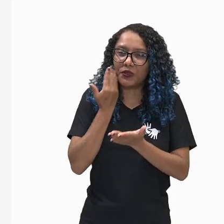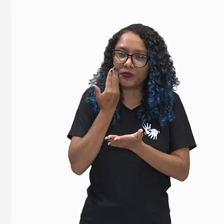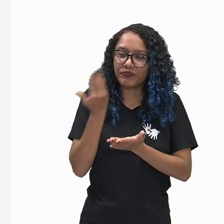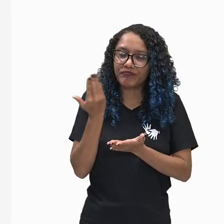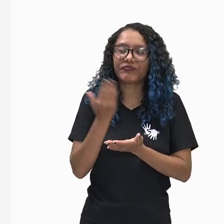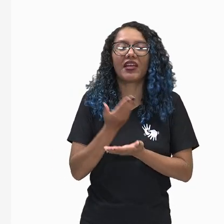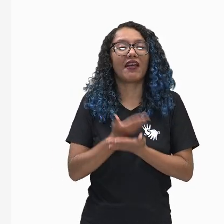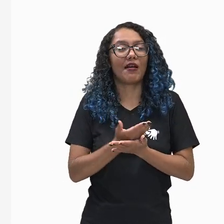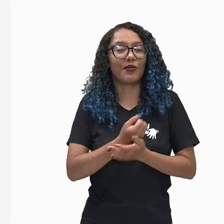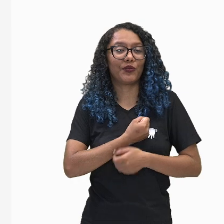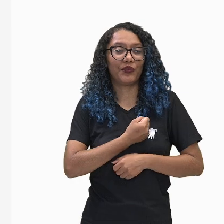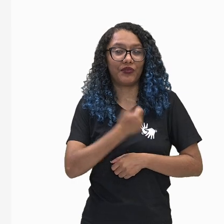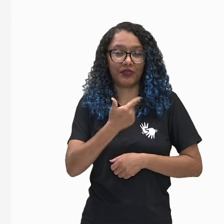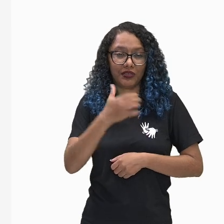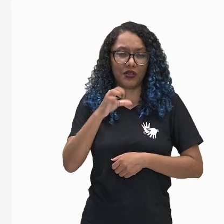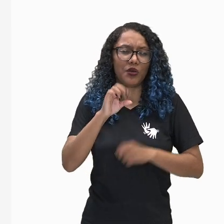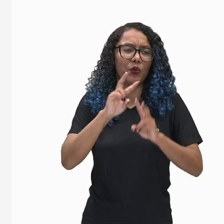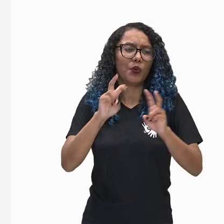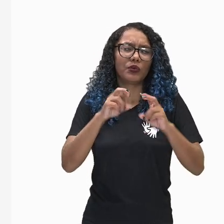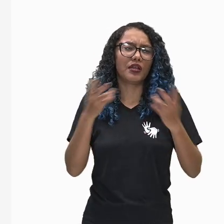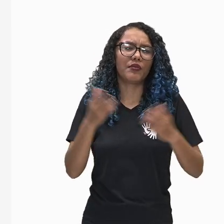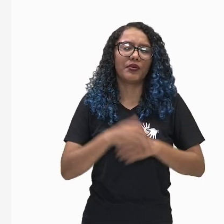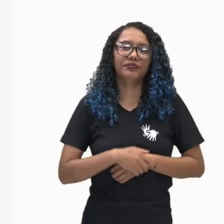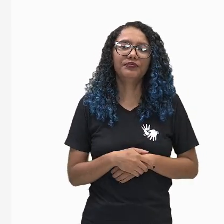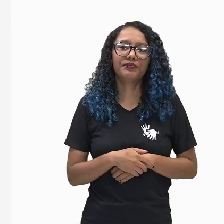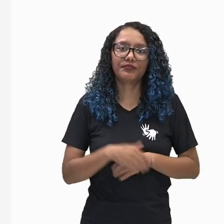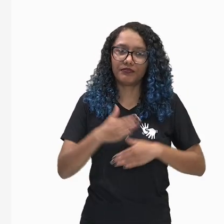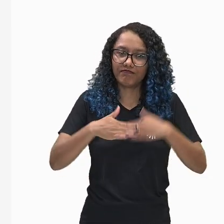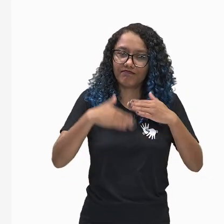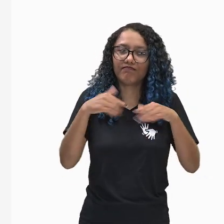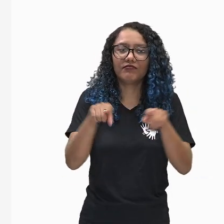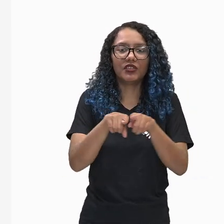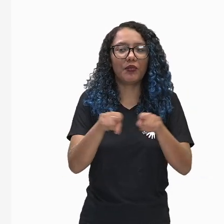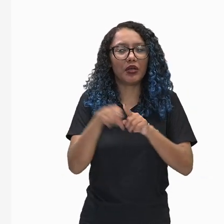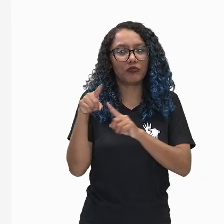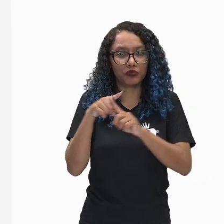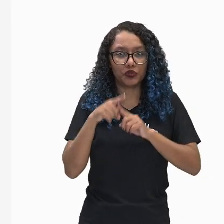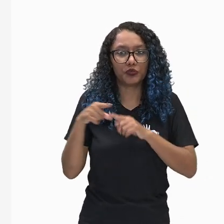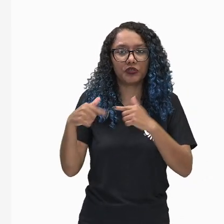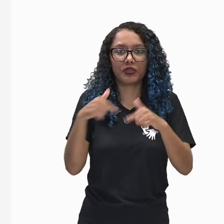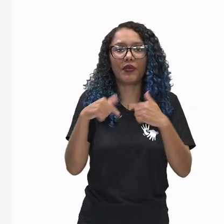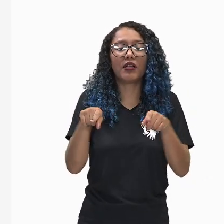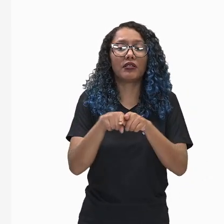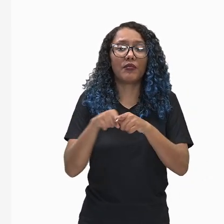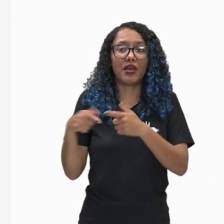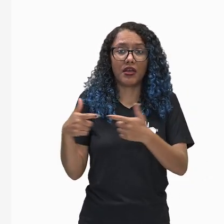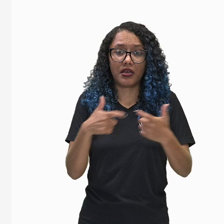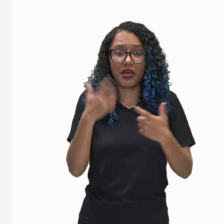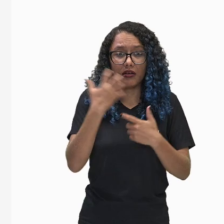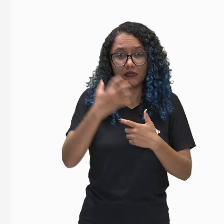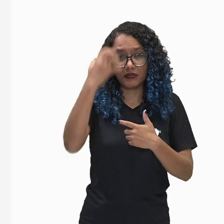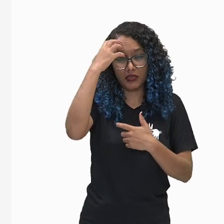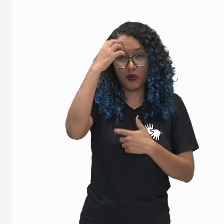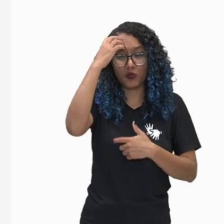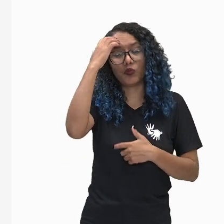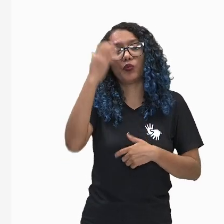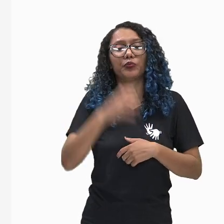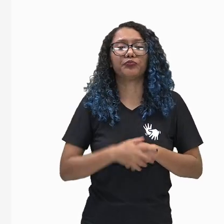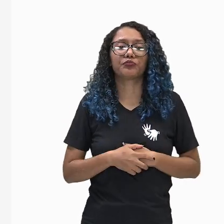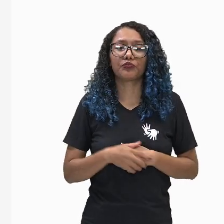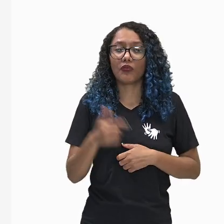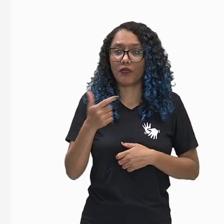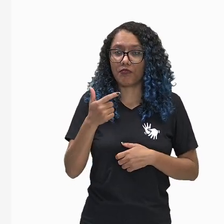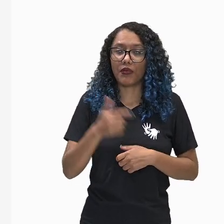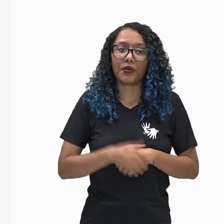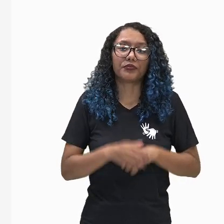número 29, objeto de conhecimento, modernização, mão de obra e a guerra no Segundo Reinado.